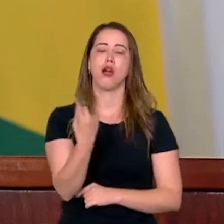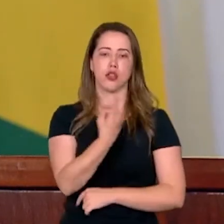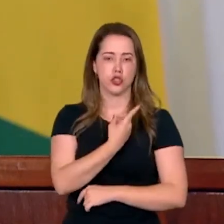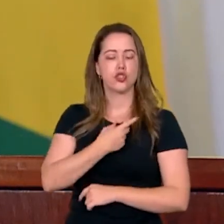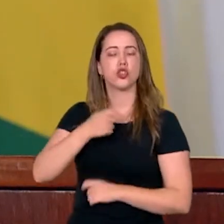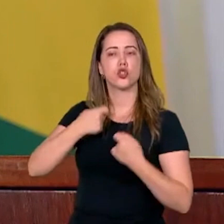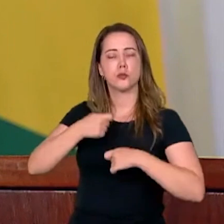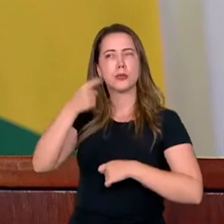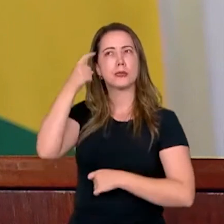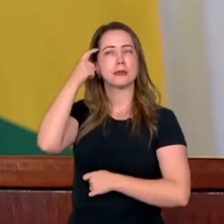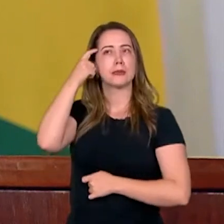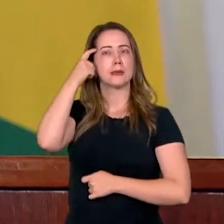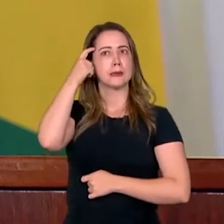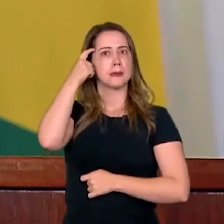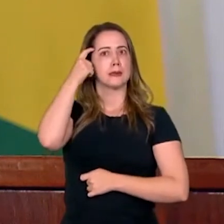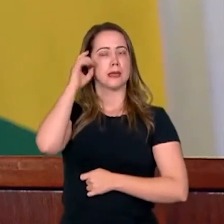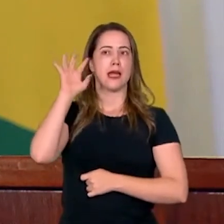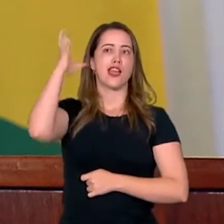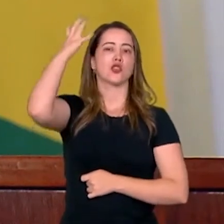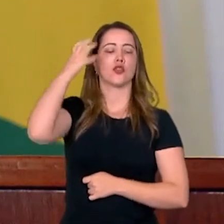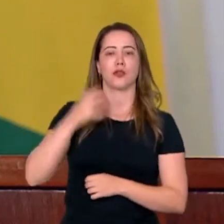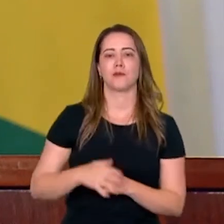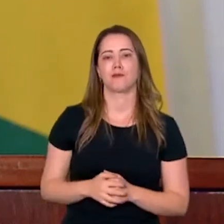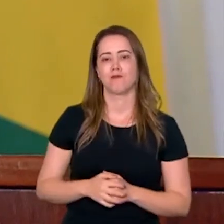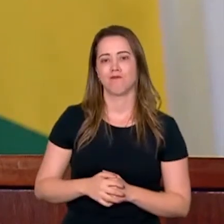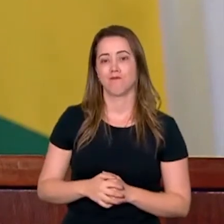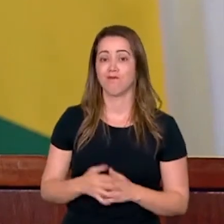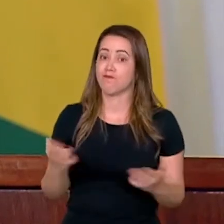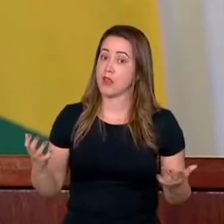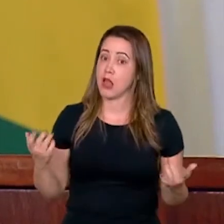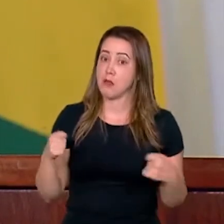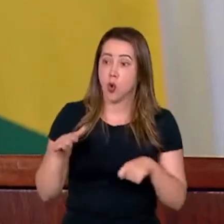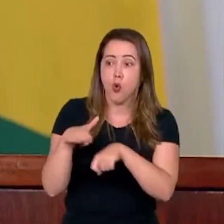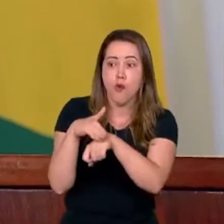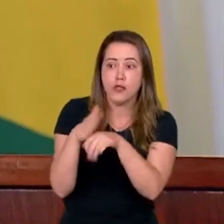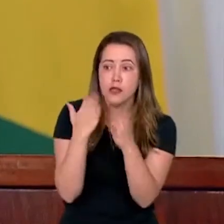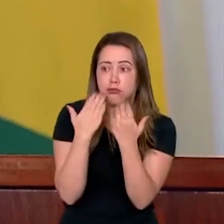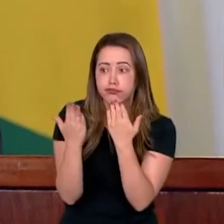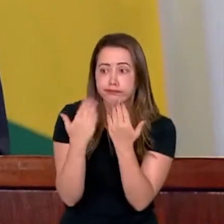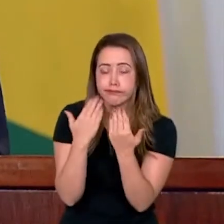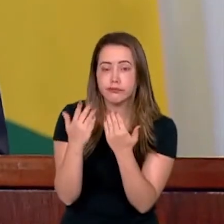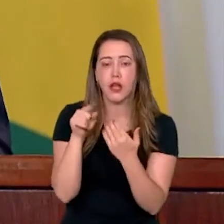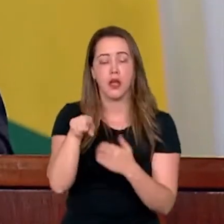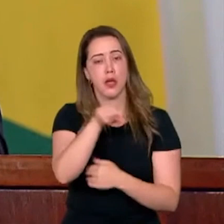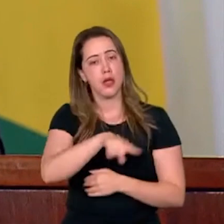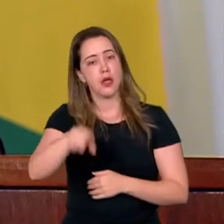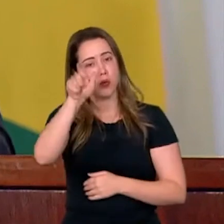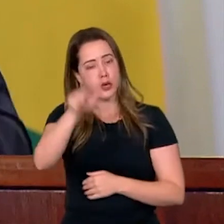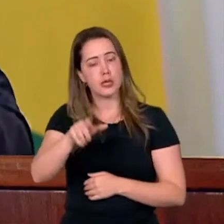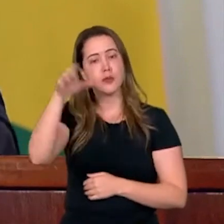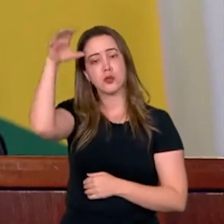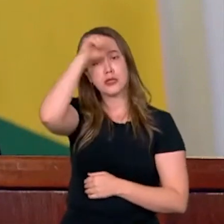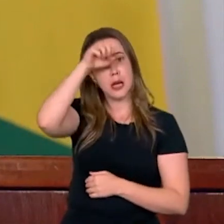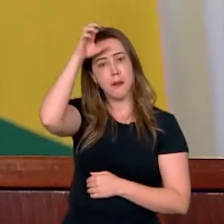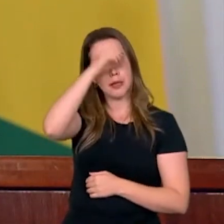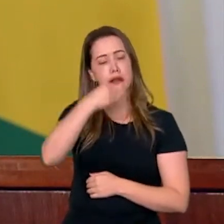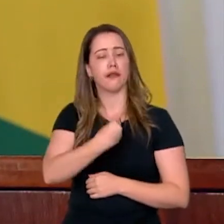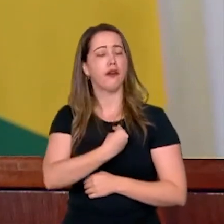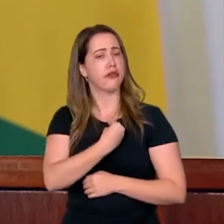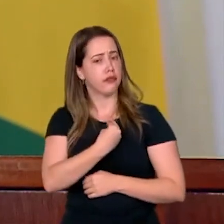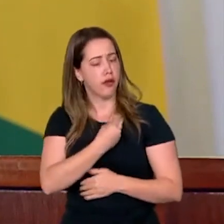ser inteligentes e tentar resolvê-los, tentar conversar, tentar fazer com que as pessoas aprendam a